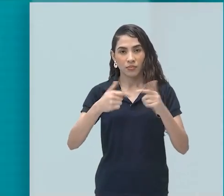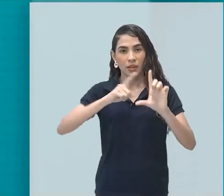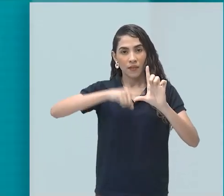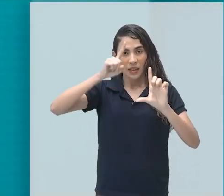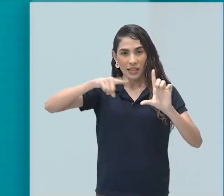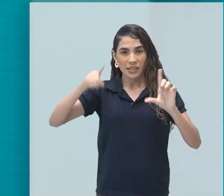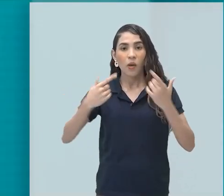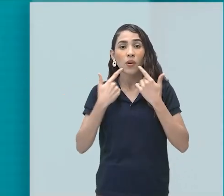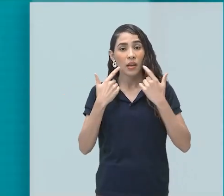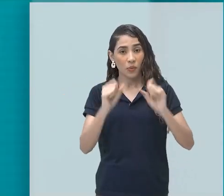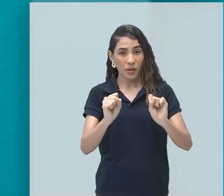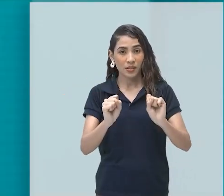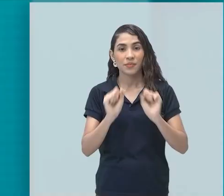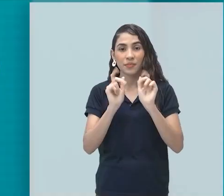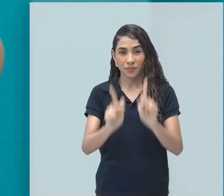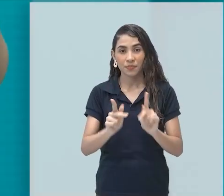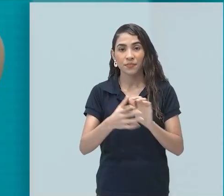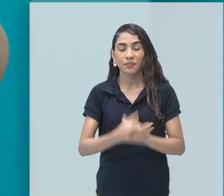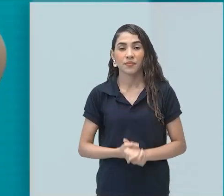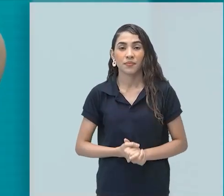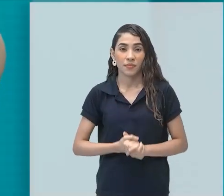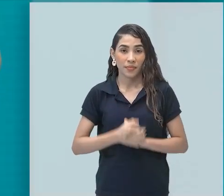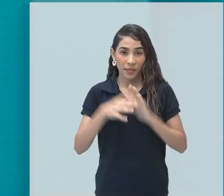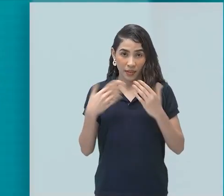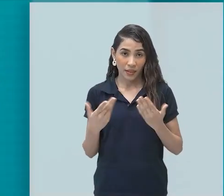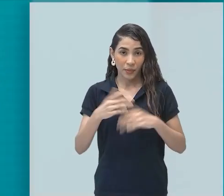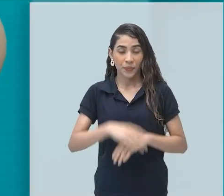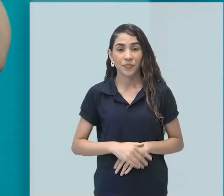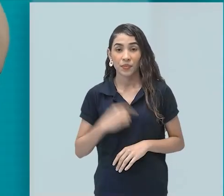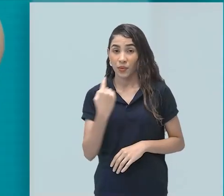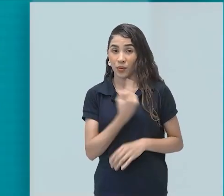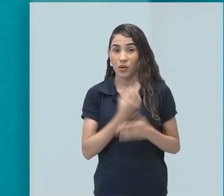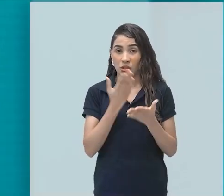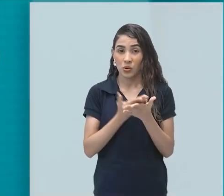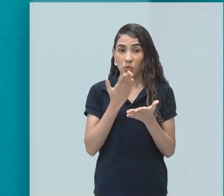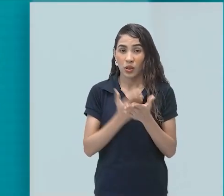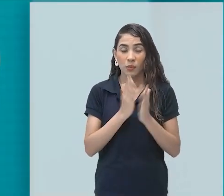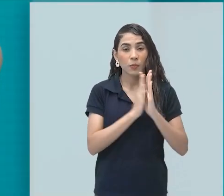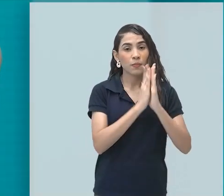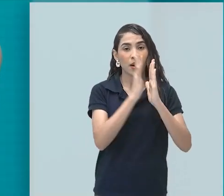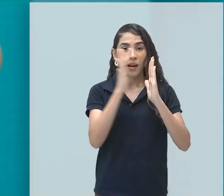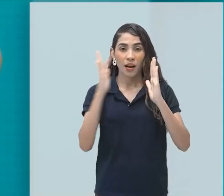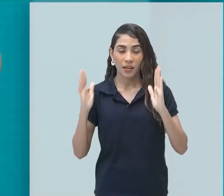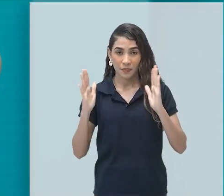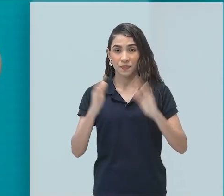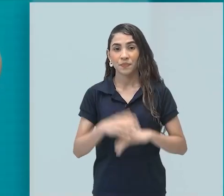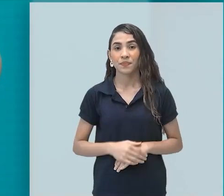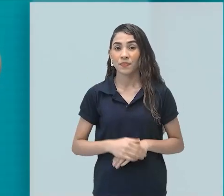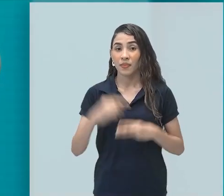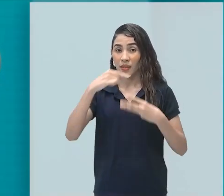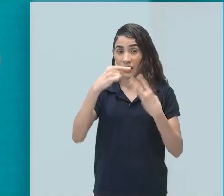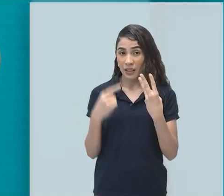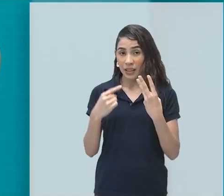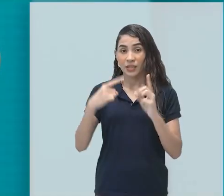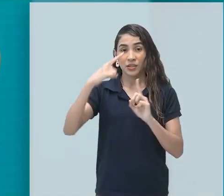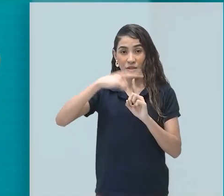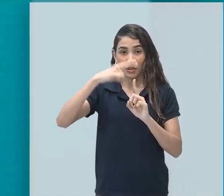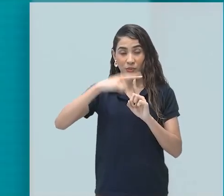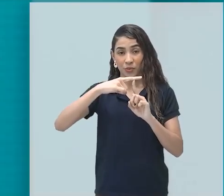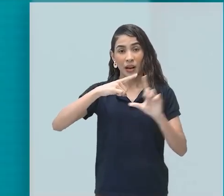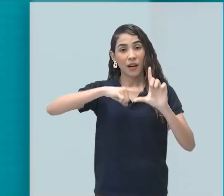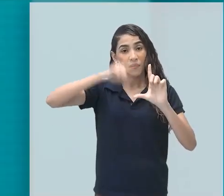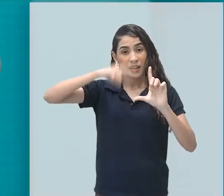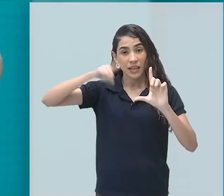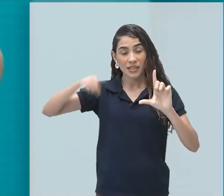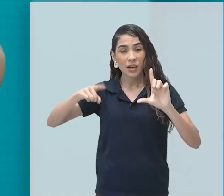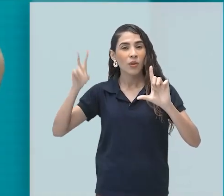chamamos de variação linguística, ok? E aí, então, nós estudamos ao longo do nosso módulo 3 tipos de variação